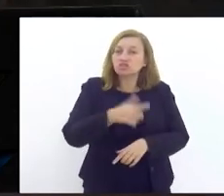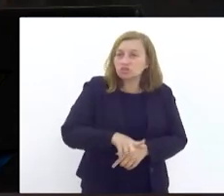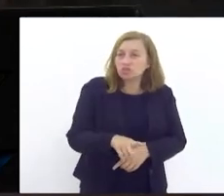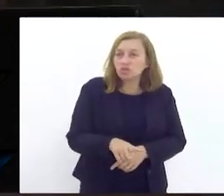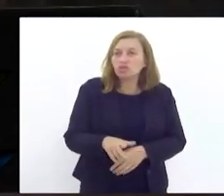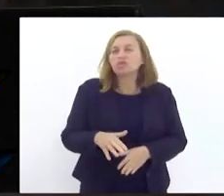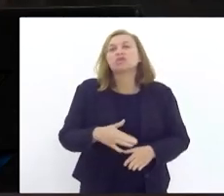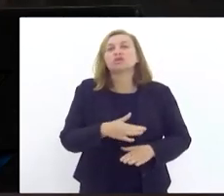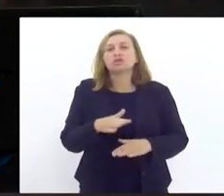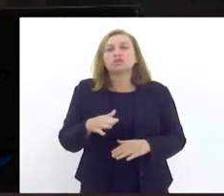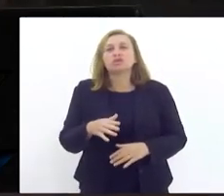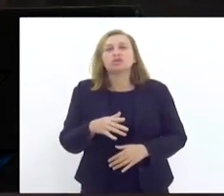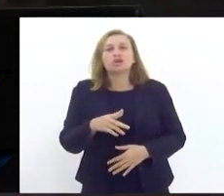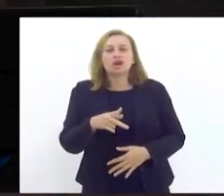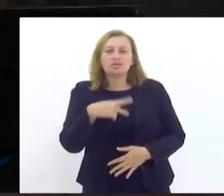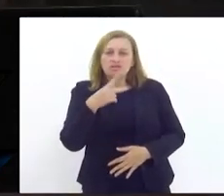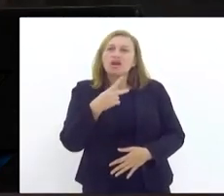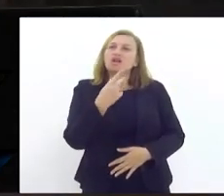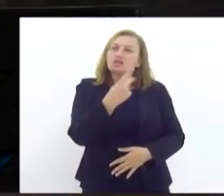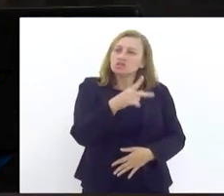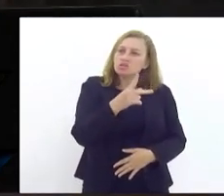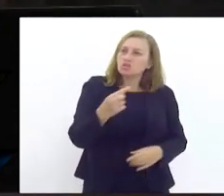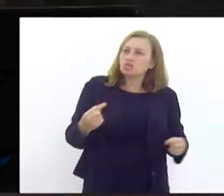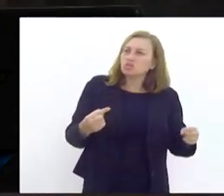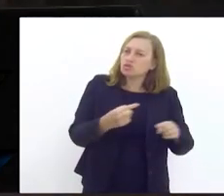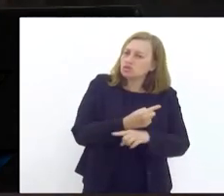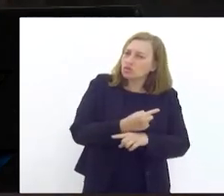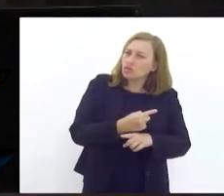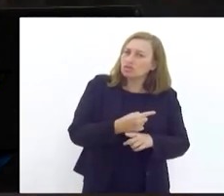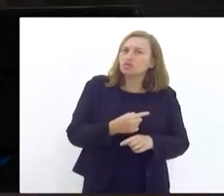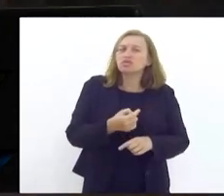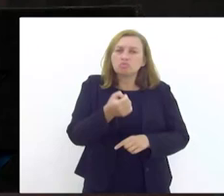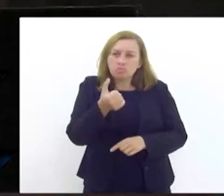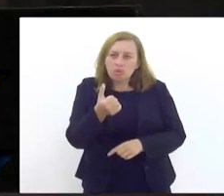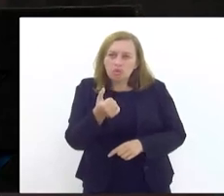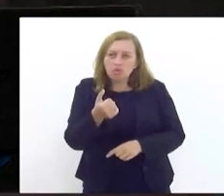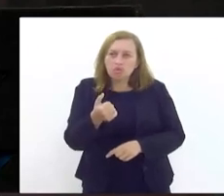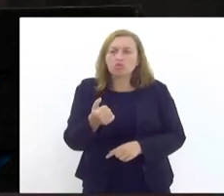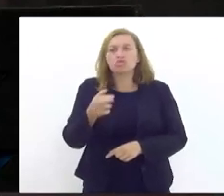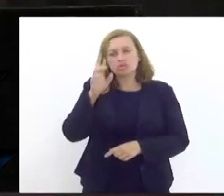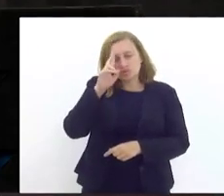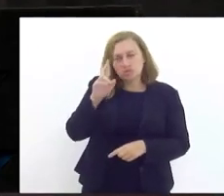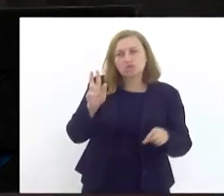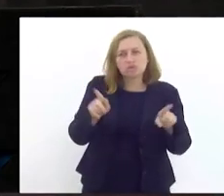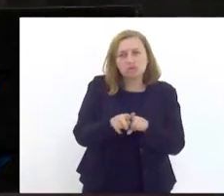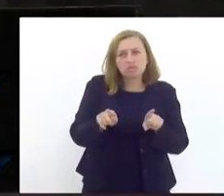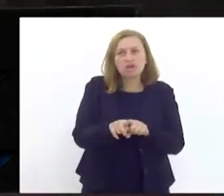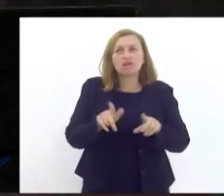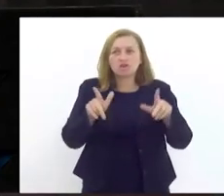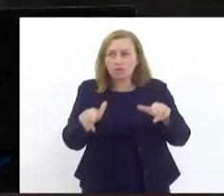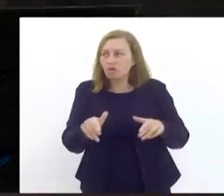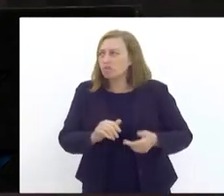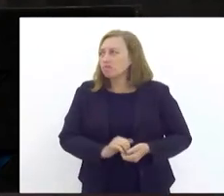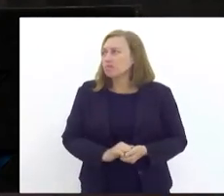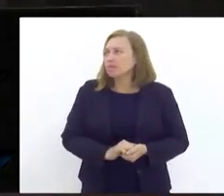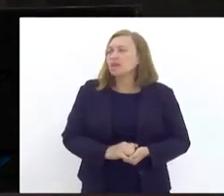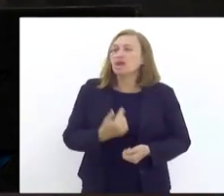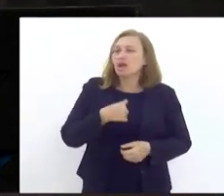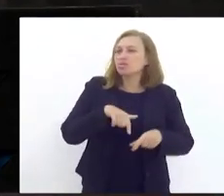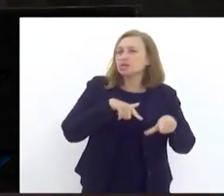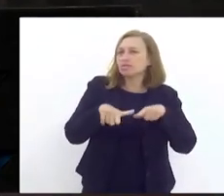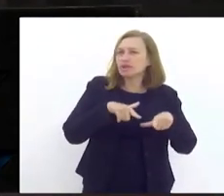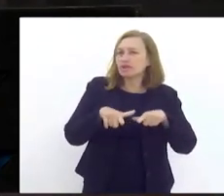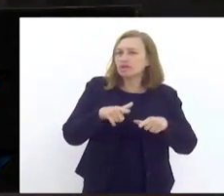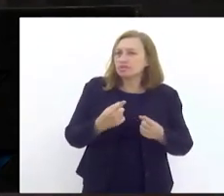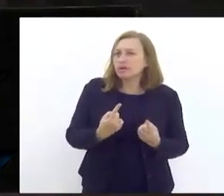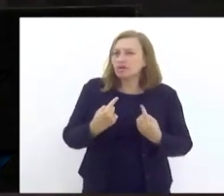todos os posicionamentos que uma excelência coloca que Eu discordo de boa parte deles vossa excelência discorda de boa a partir de mim eu trabalharei